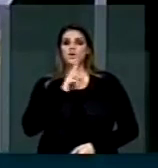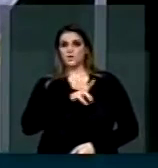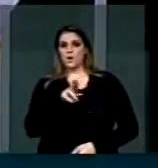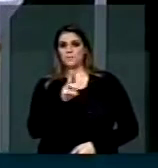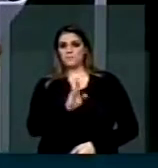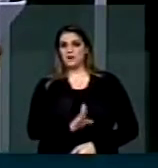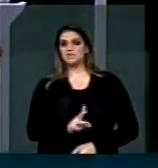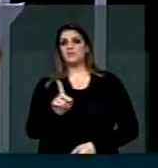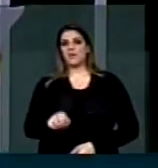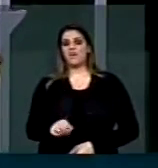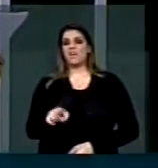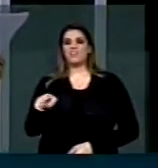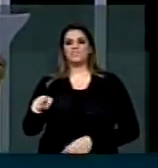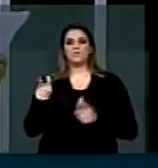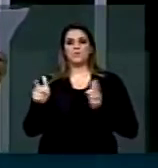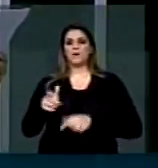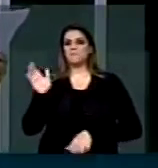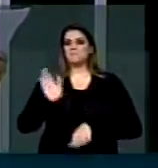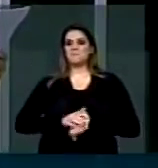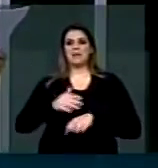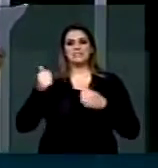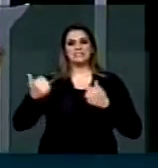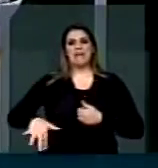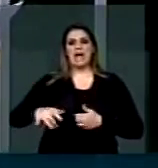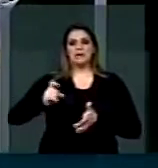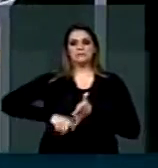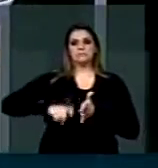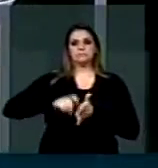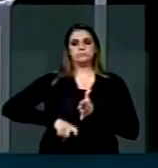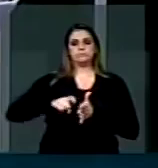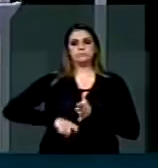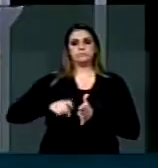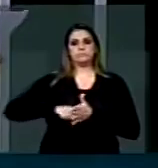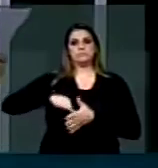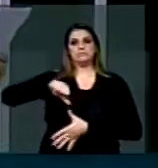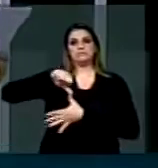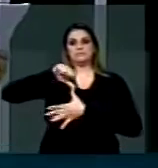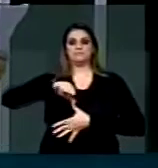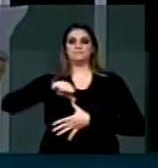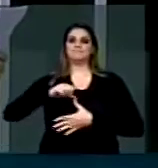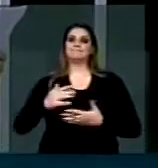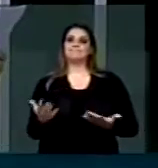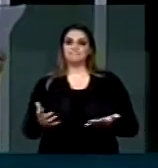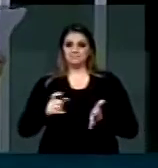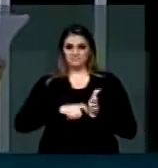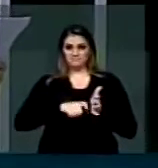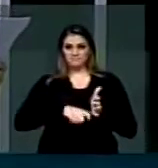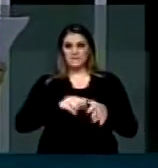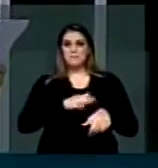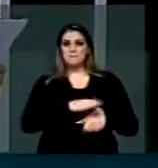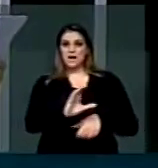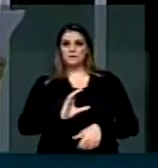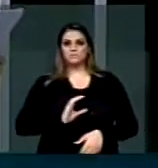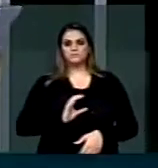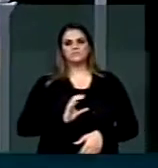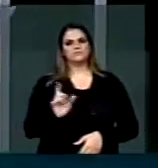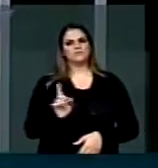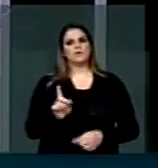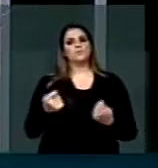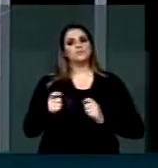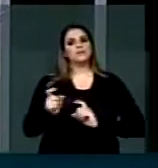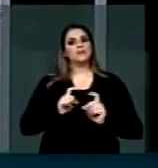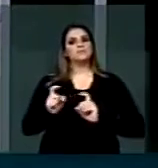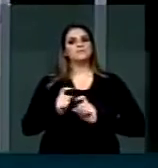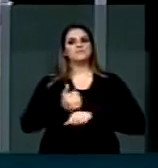2º lugar entre as maiores cargas tributárias da América Latina e alertou: a questão não é arrecadar mais, é ser mais eficiente